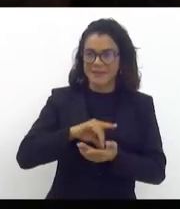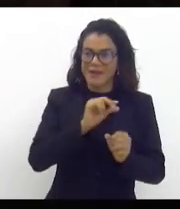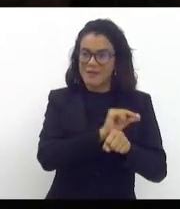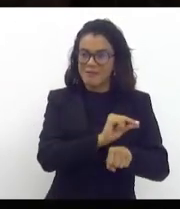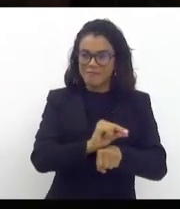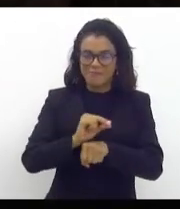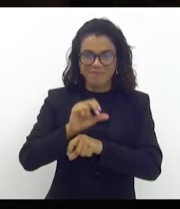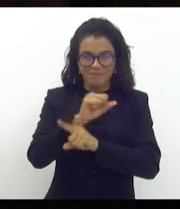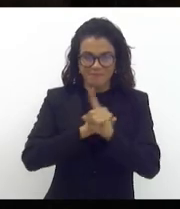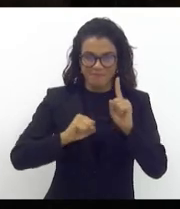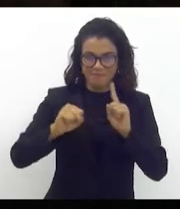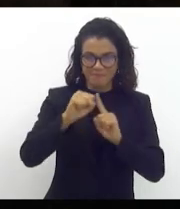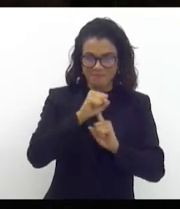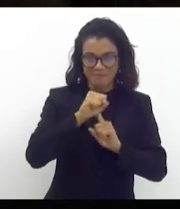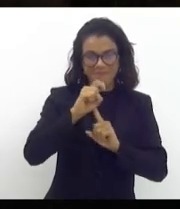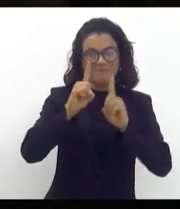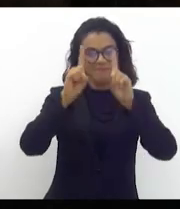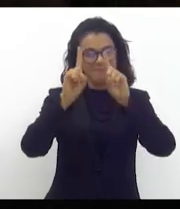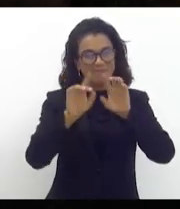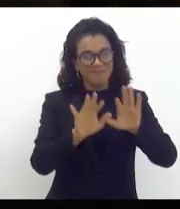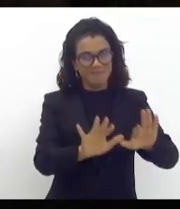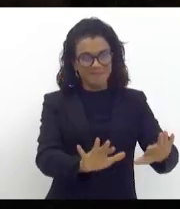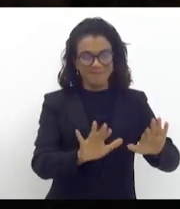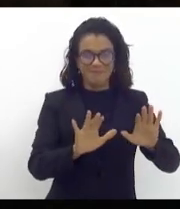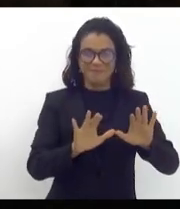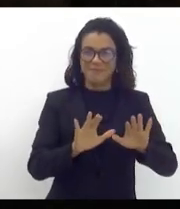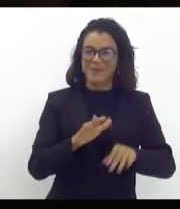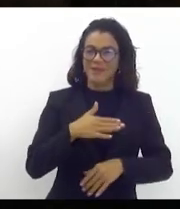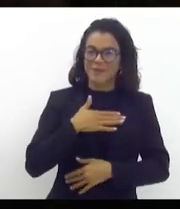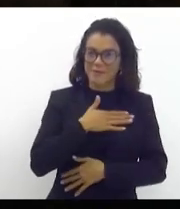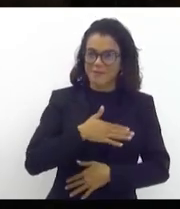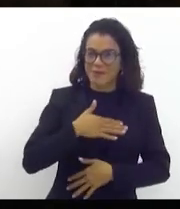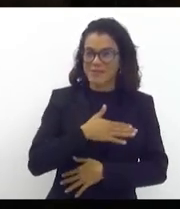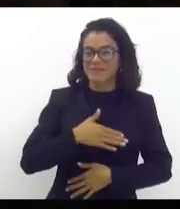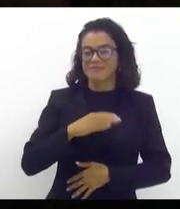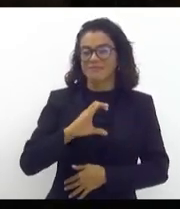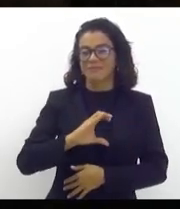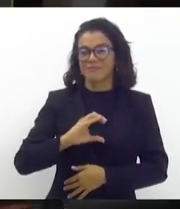de uma sociedade melhor. Deus abençoe nossa querida Cabo Frio.